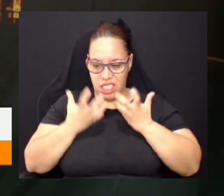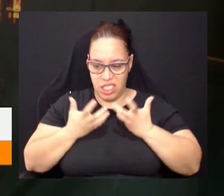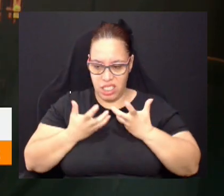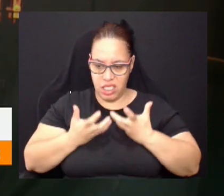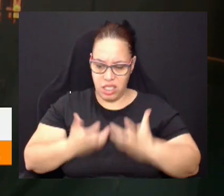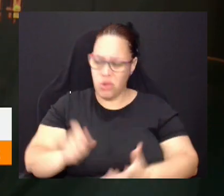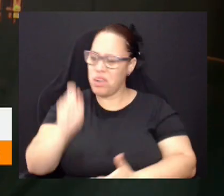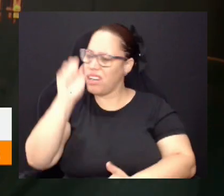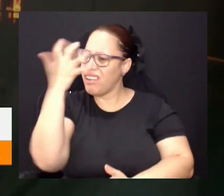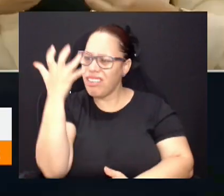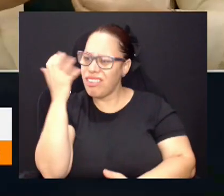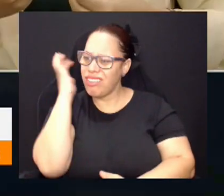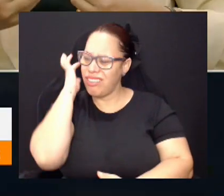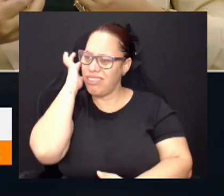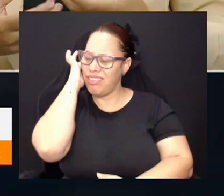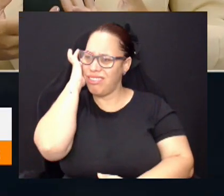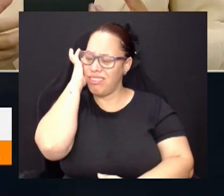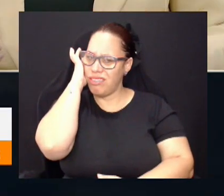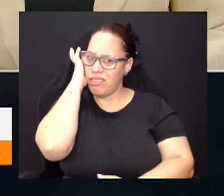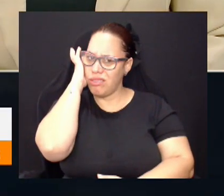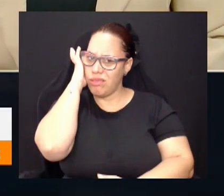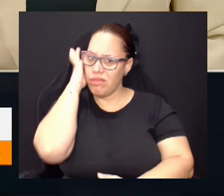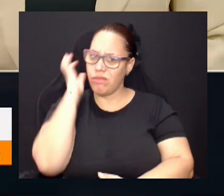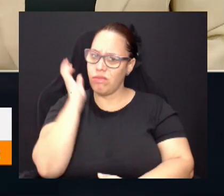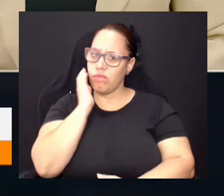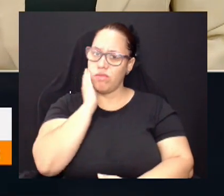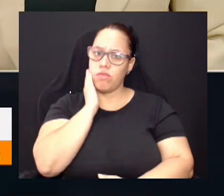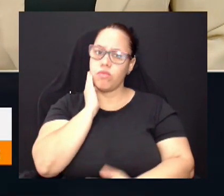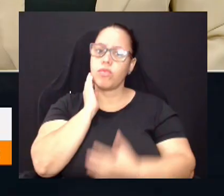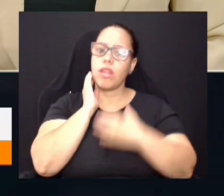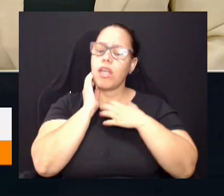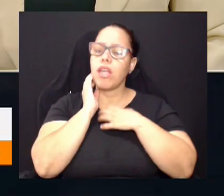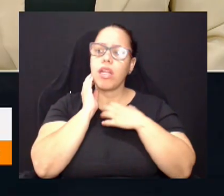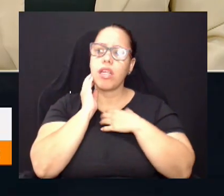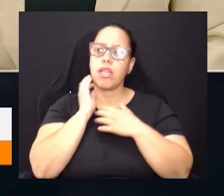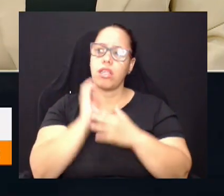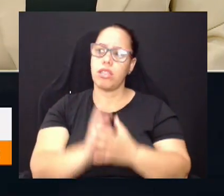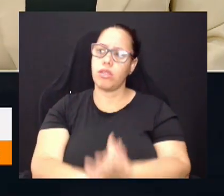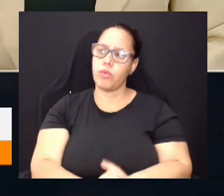acontece que a pessoa tem essa sensação?